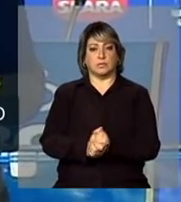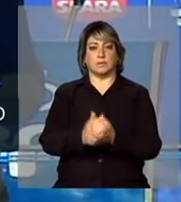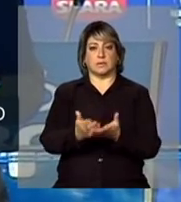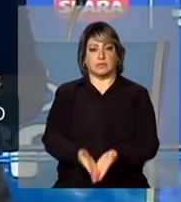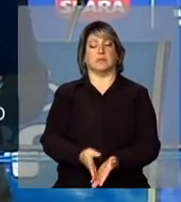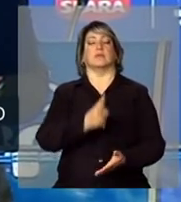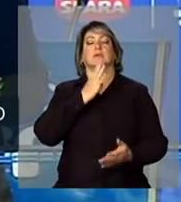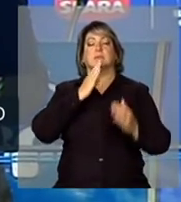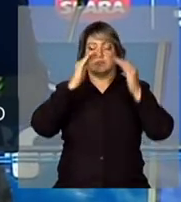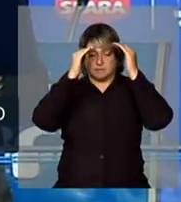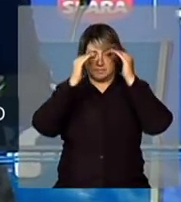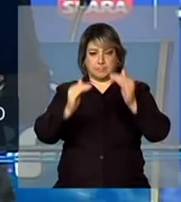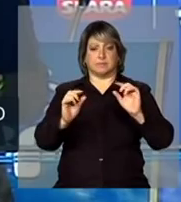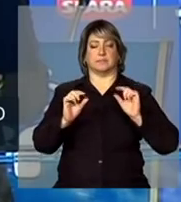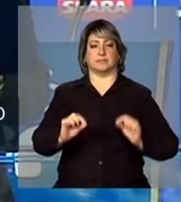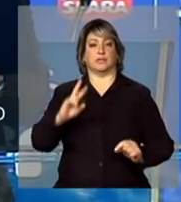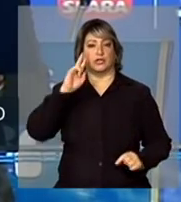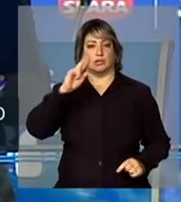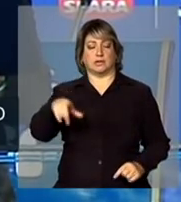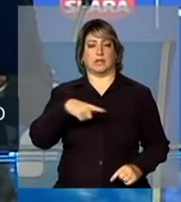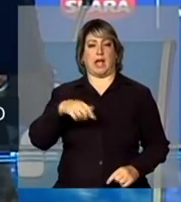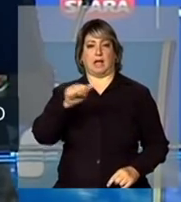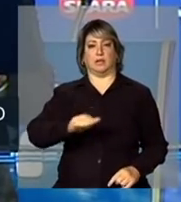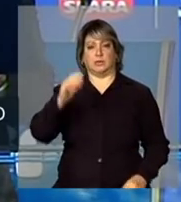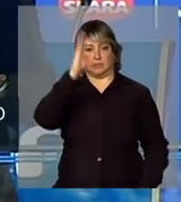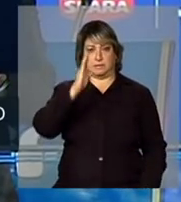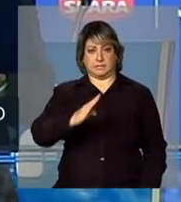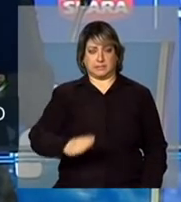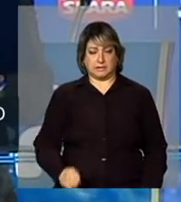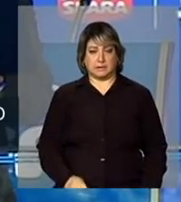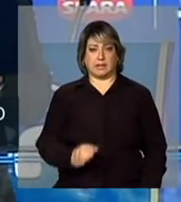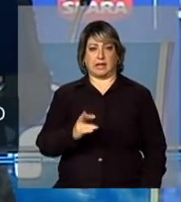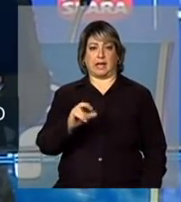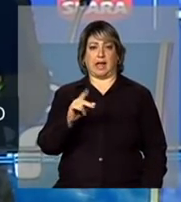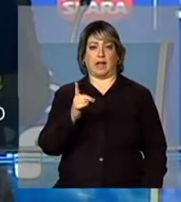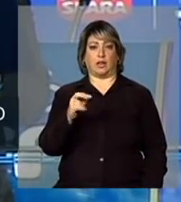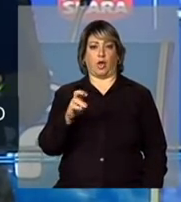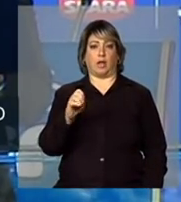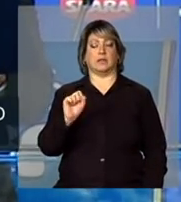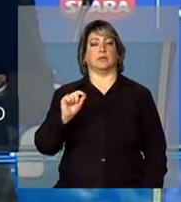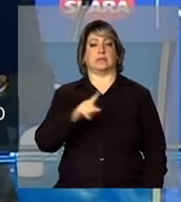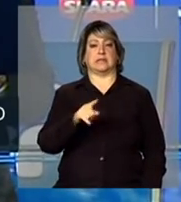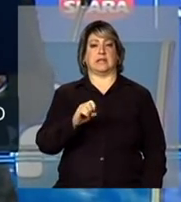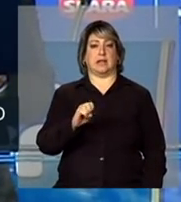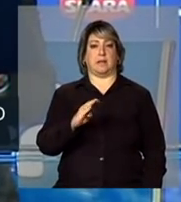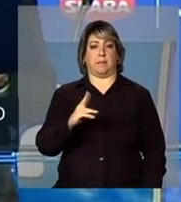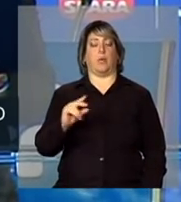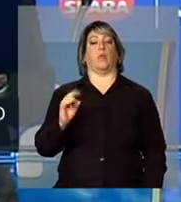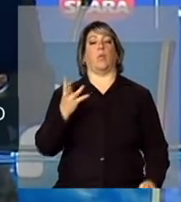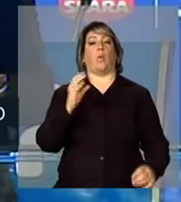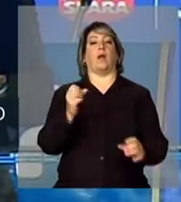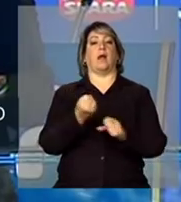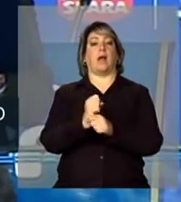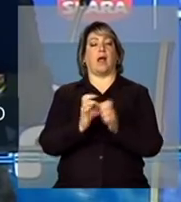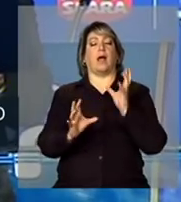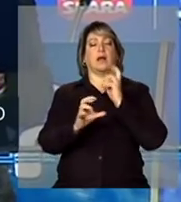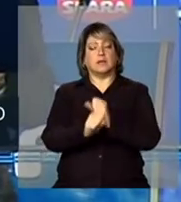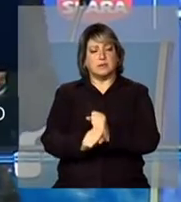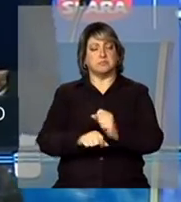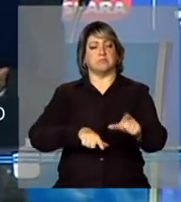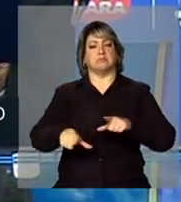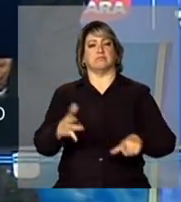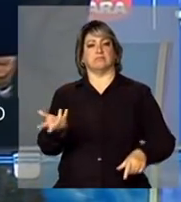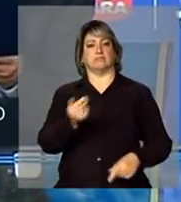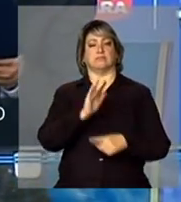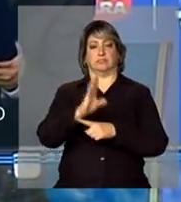o reconhecimento da diretoria da Associação Brasileira dos Criadores de Zebu, aos 40 anos de excelentes serviços prestados